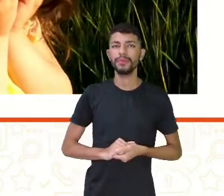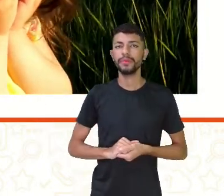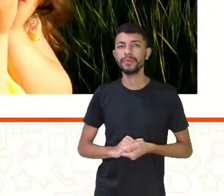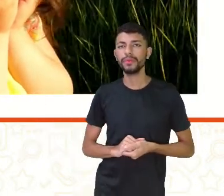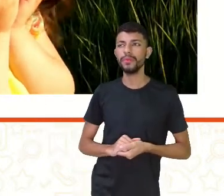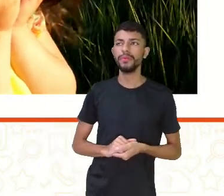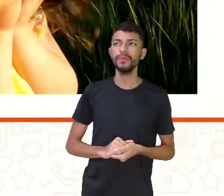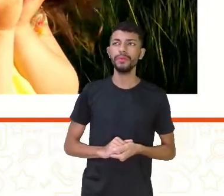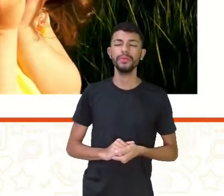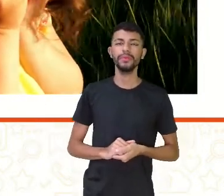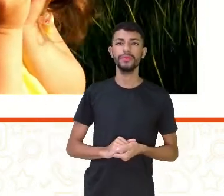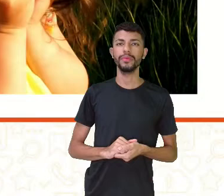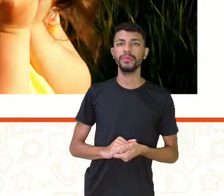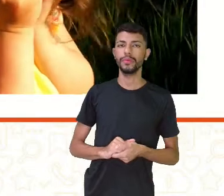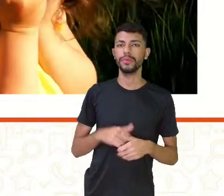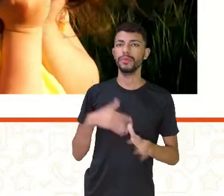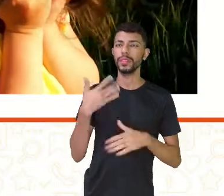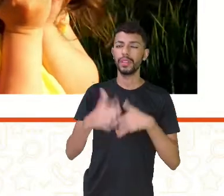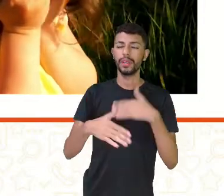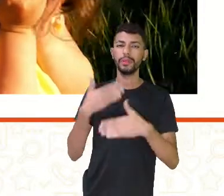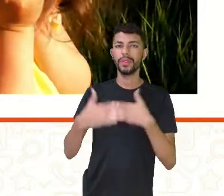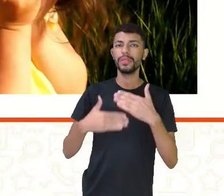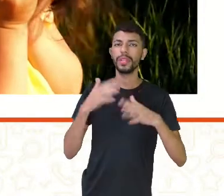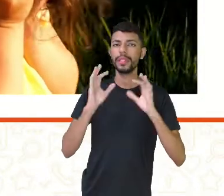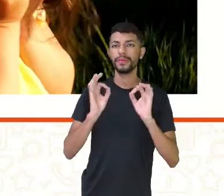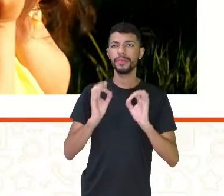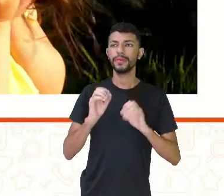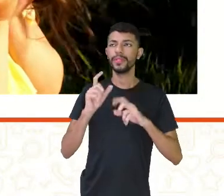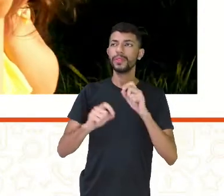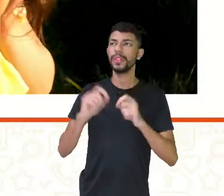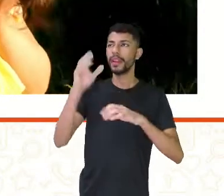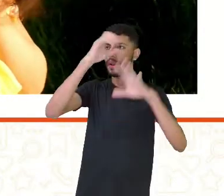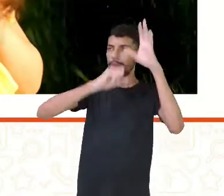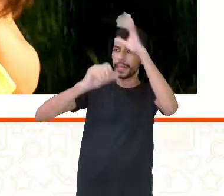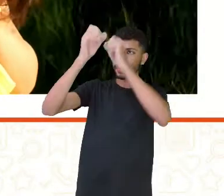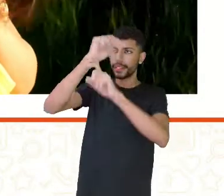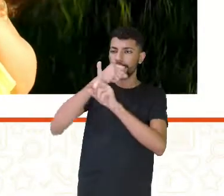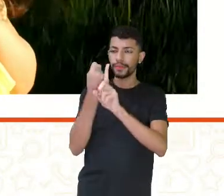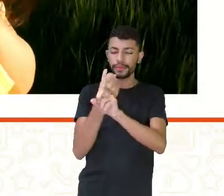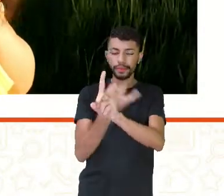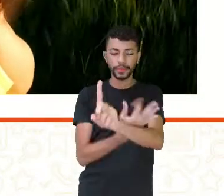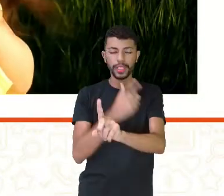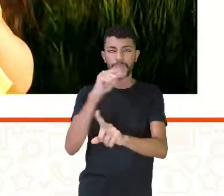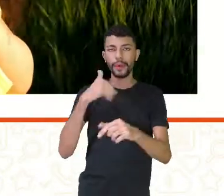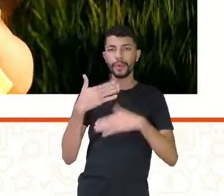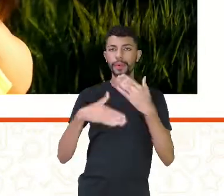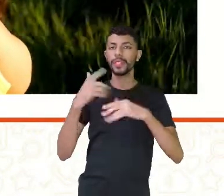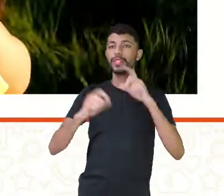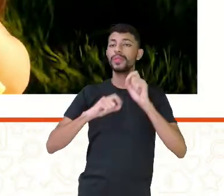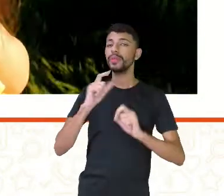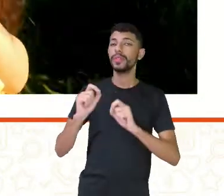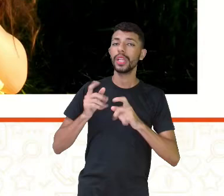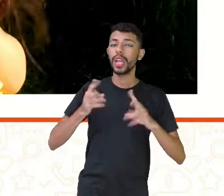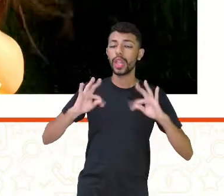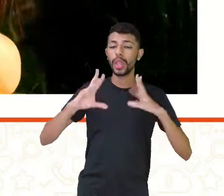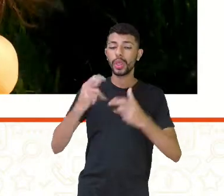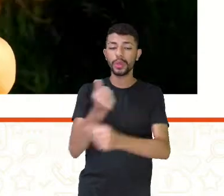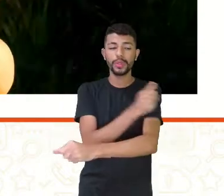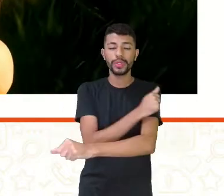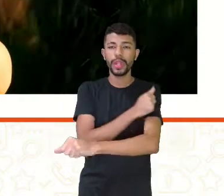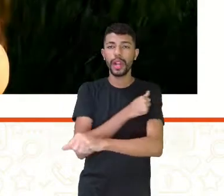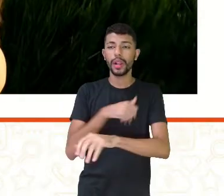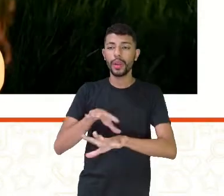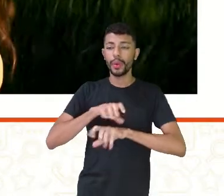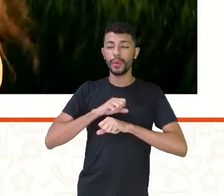Então, é um processo, né? A aprendizagem socioemocional, ela é um processo pelo qual todos os estudantes adquirem